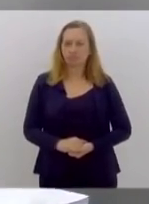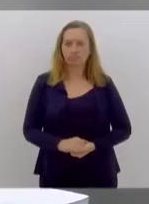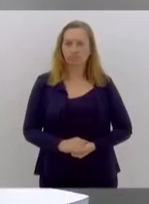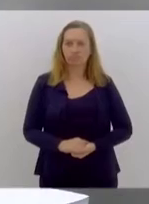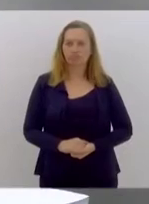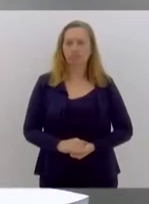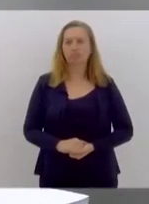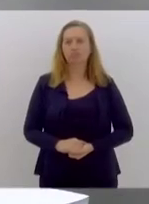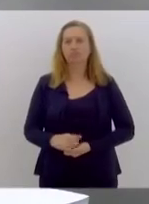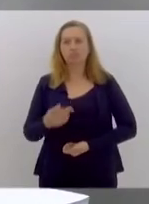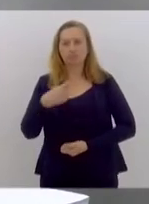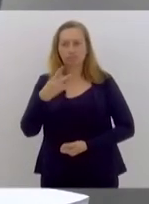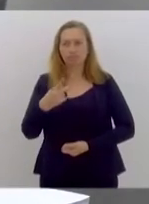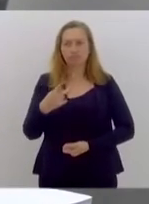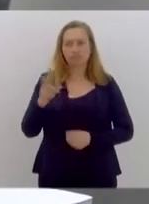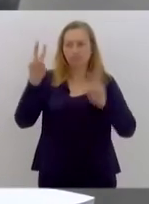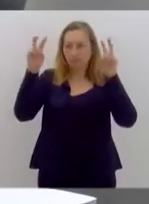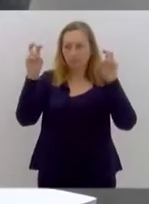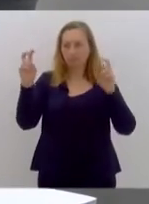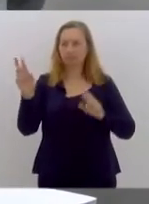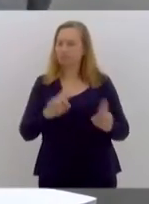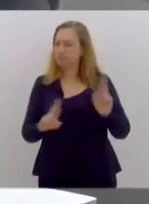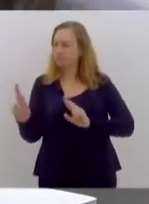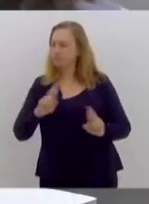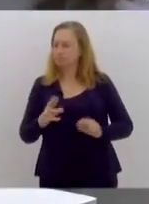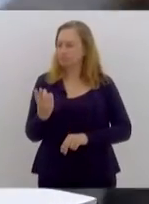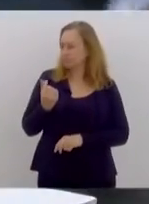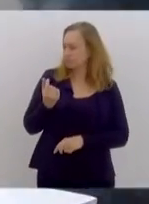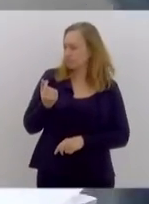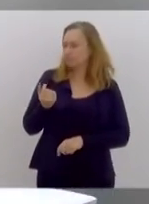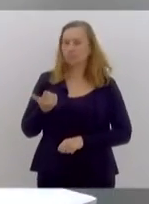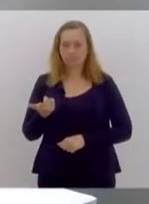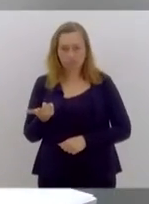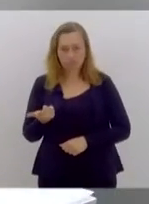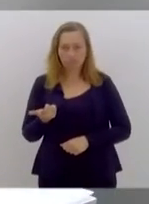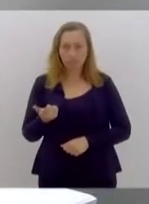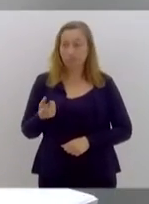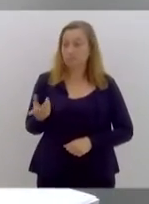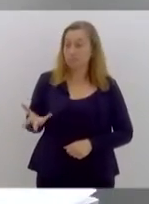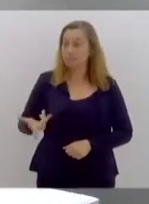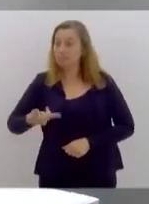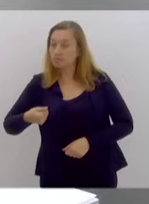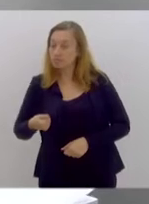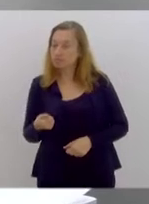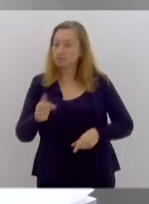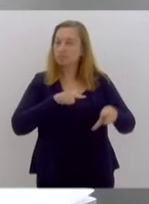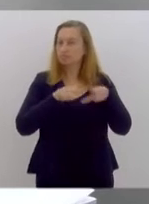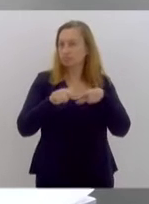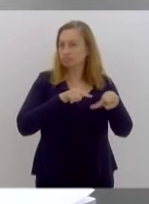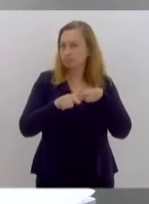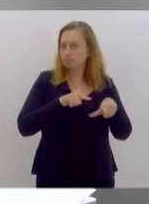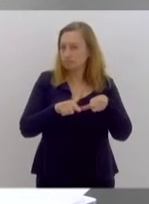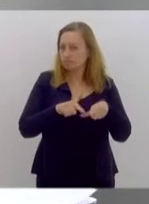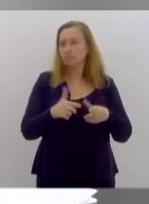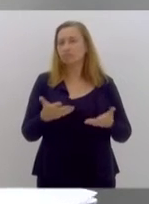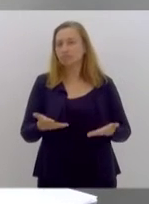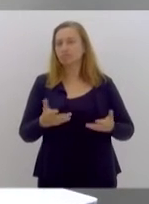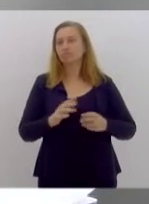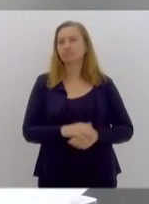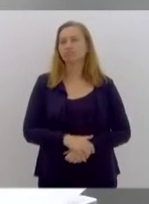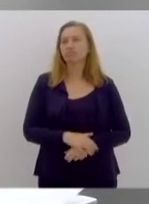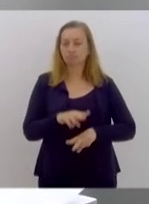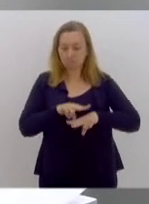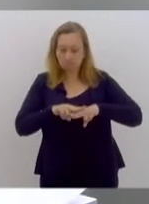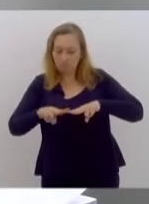relacionadas a tarifa o indexador da tarifa a qualidade do serviço ao estado das vias permanentes